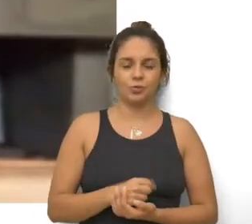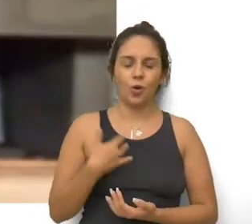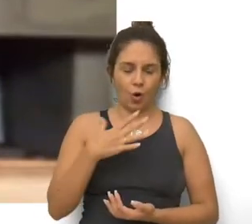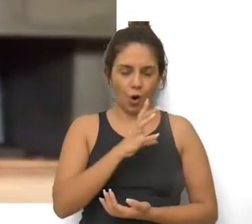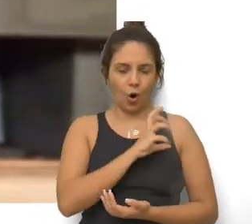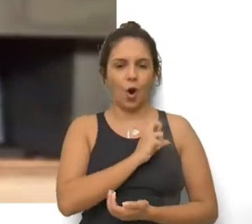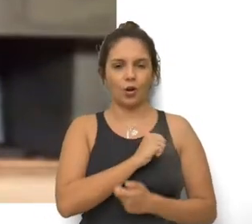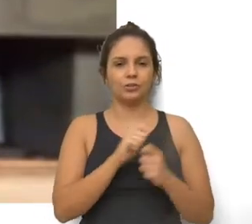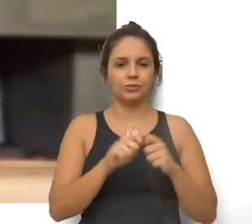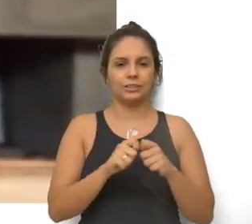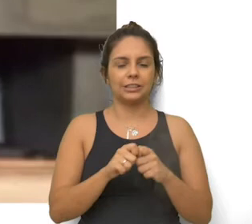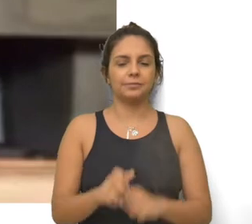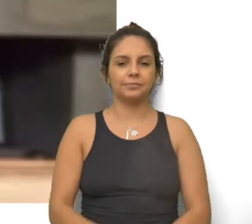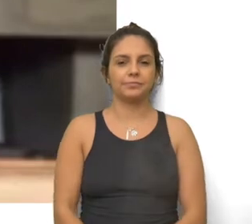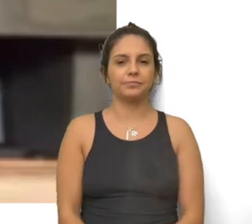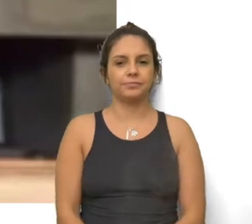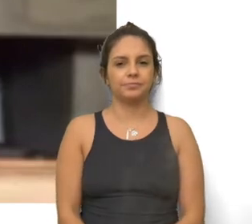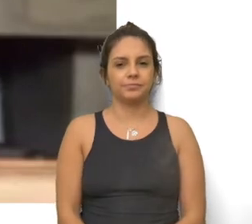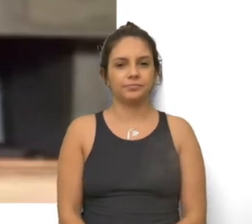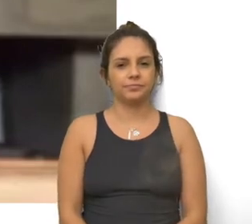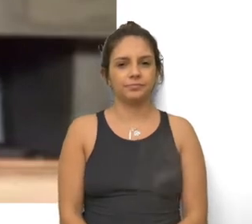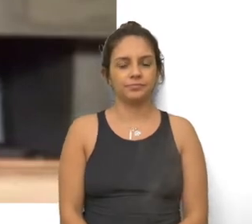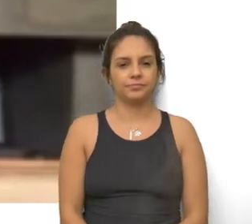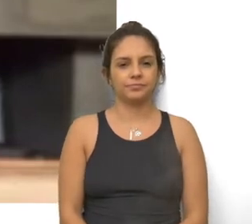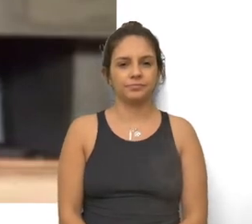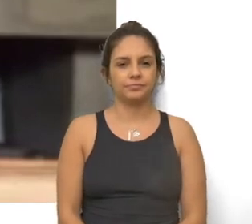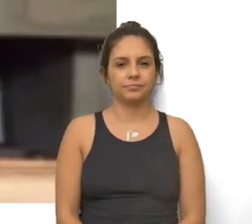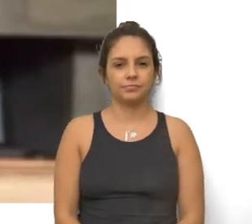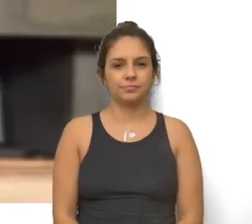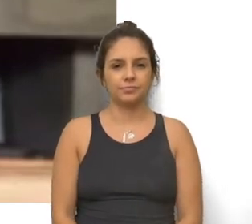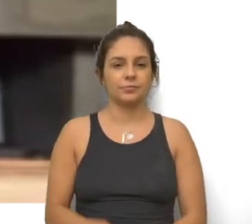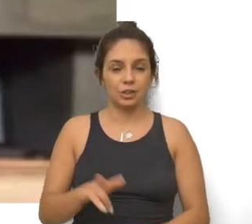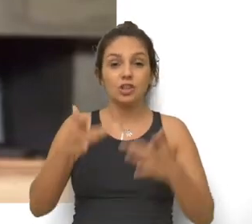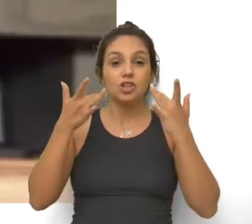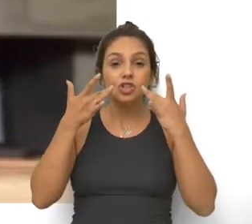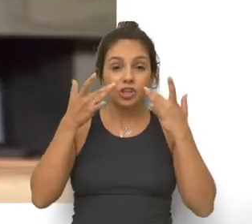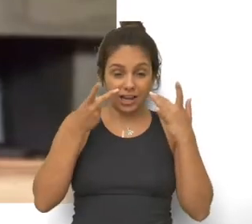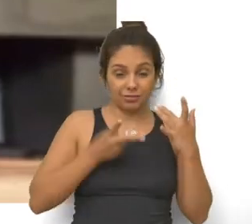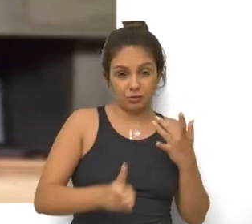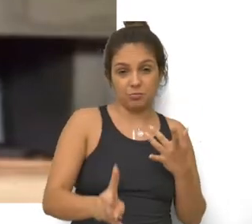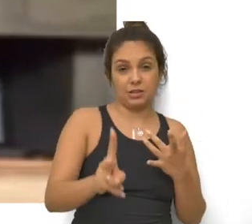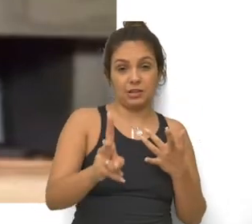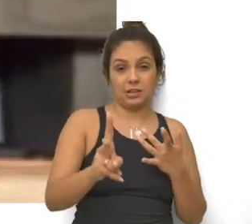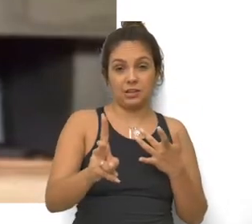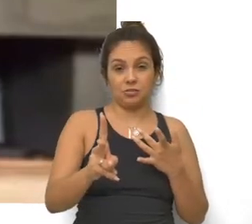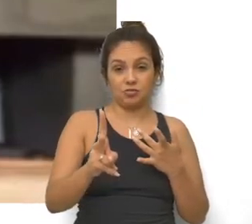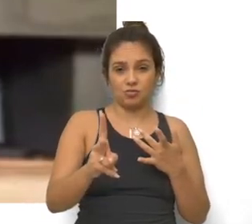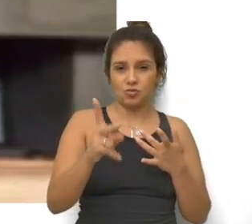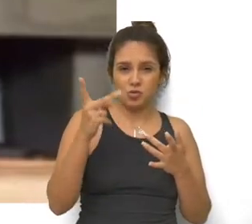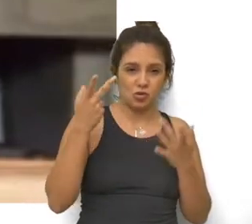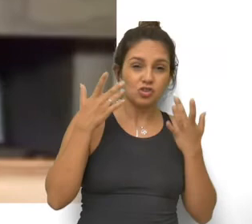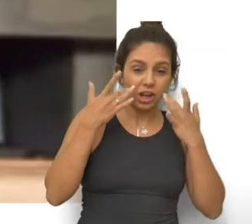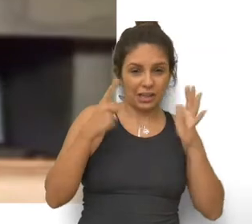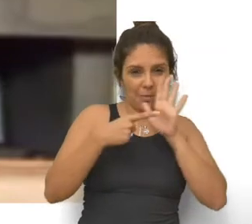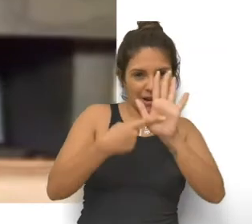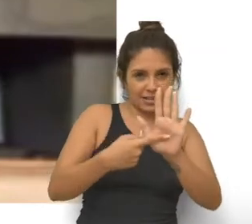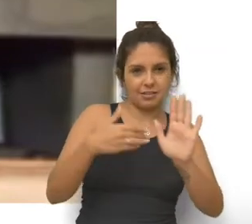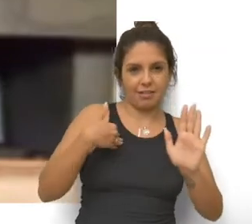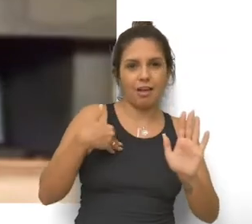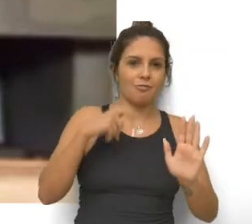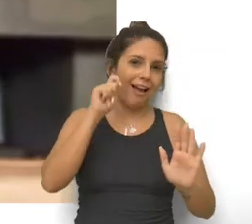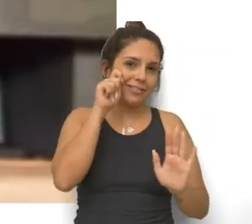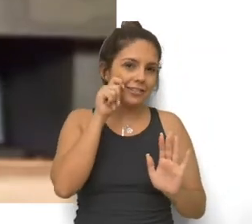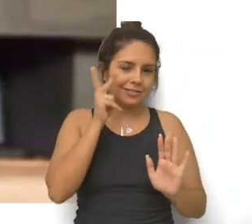isso. Então, manter esse espetáculo em cena é uma forma muito forte para